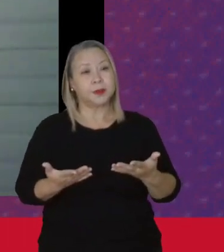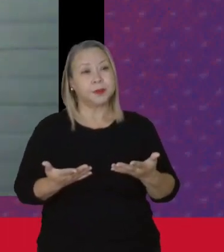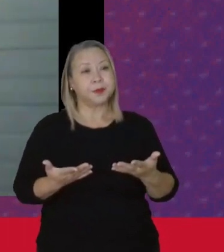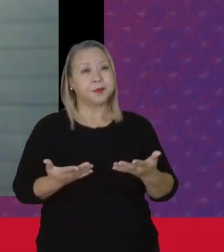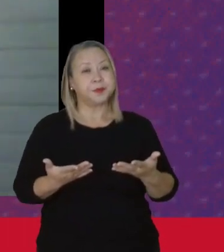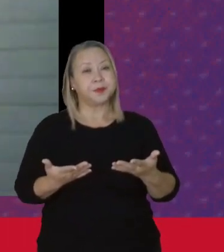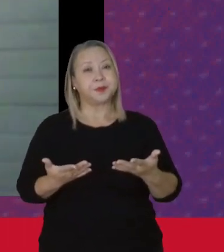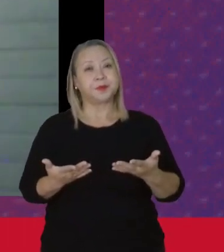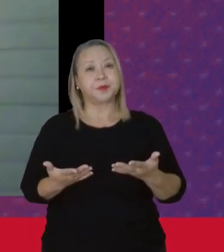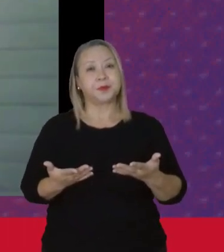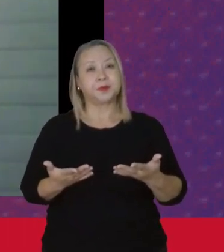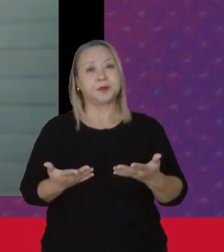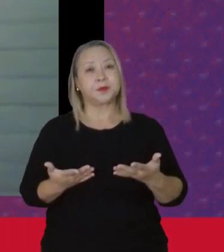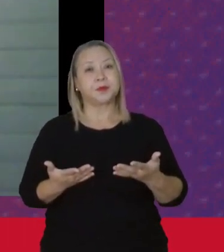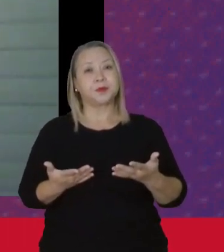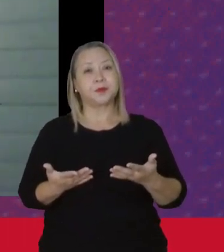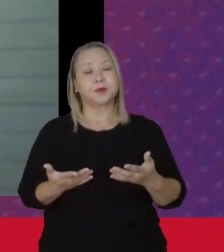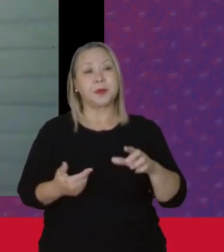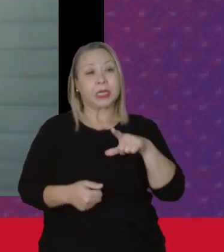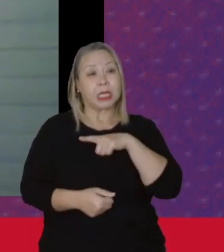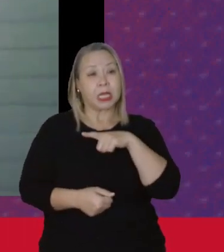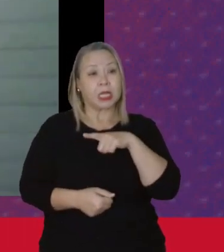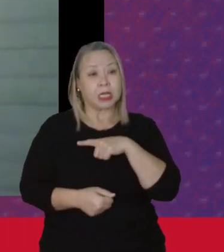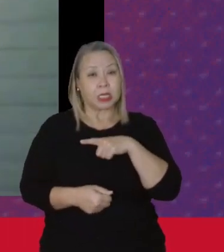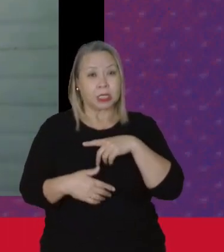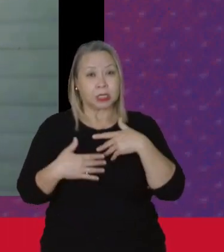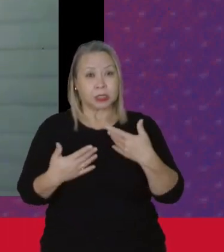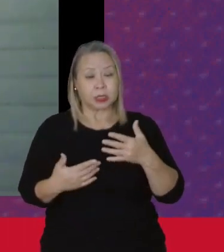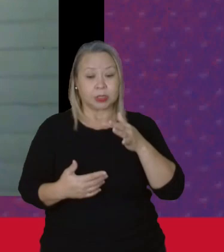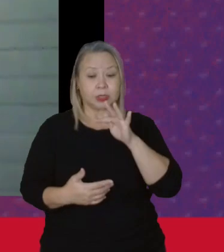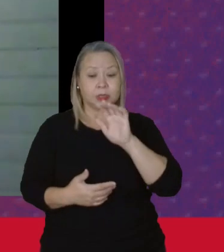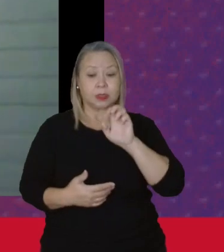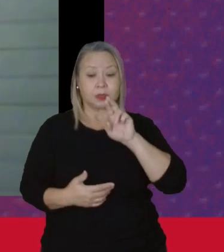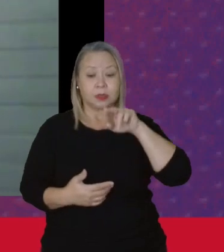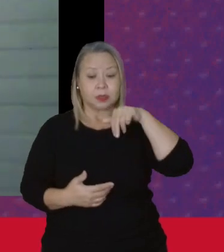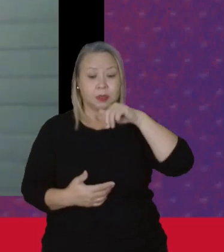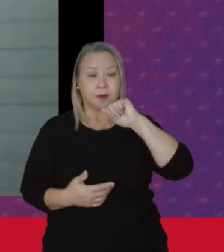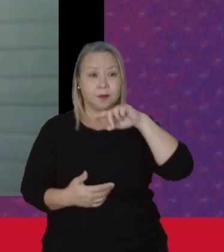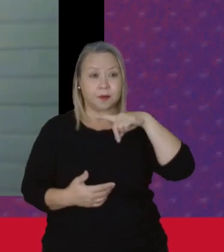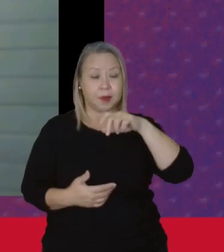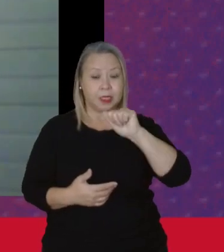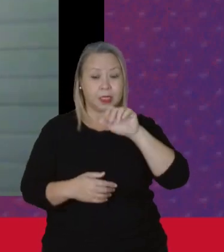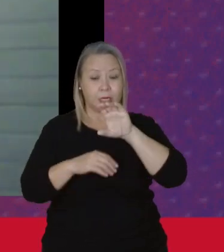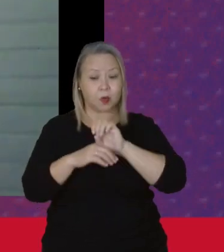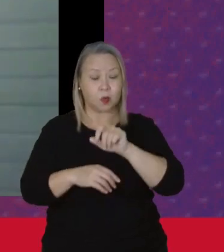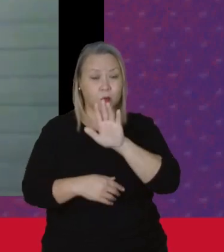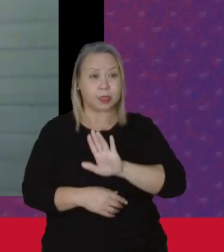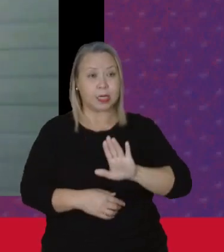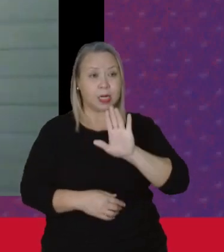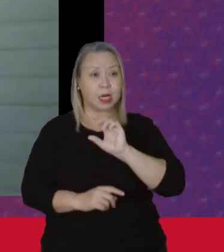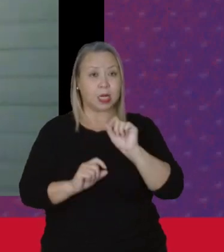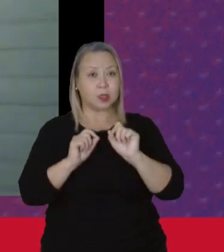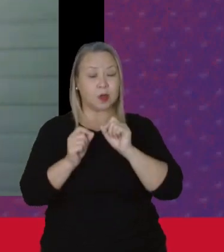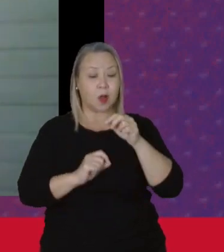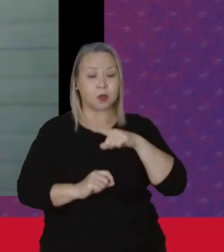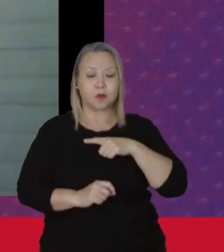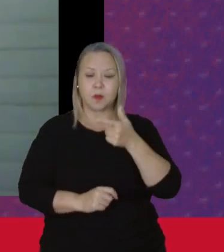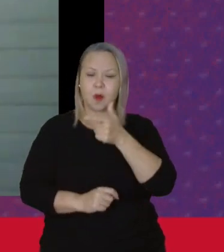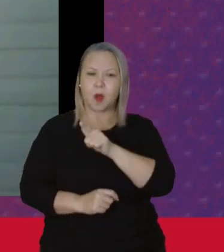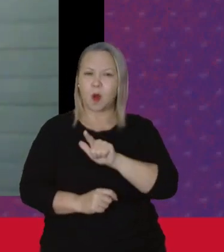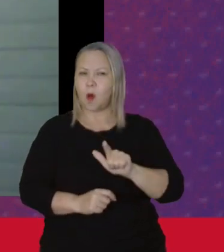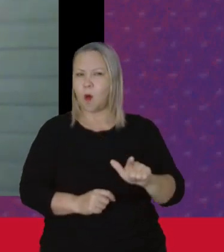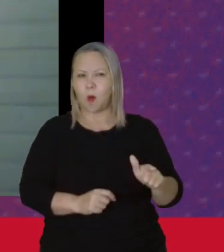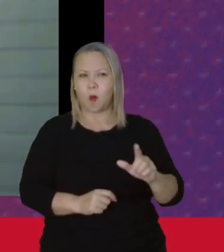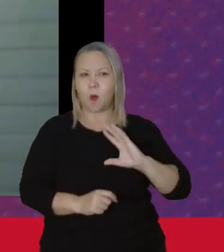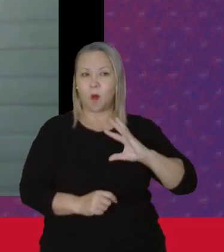né, tínhamos a Fernanda Benevenuti no Conselho Nacional, tínhamos outras